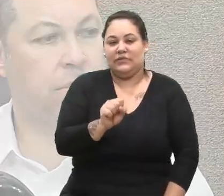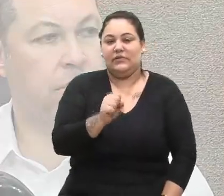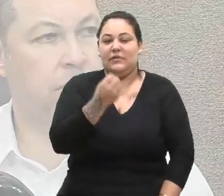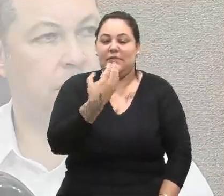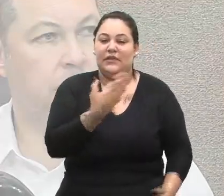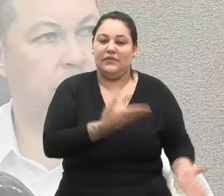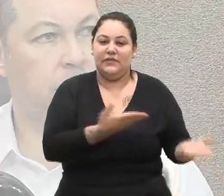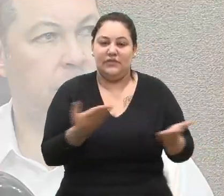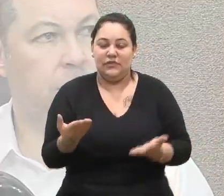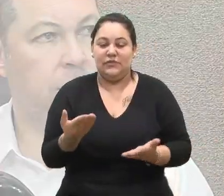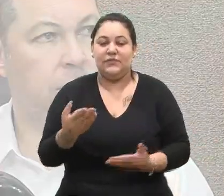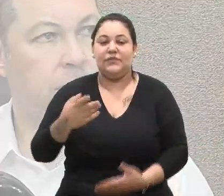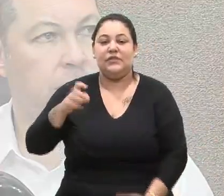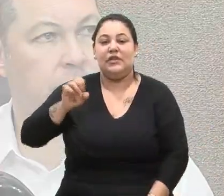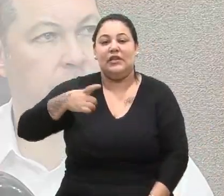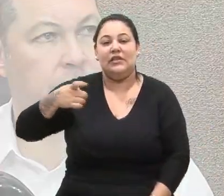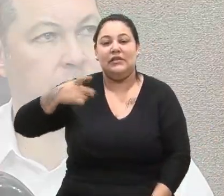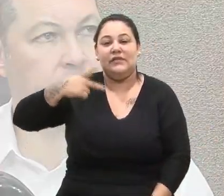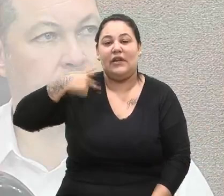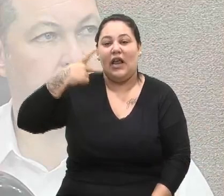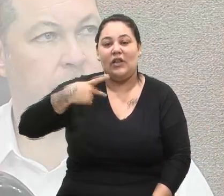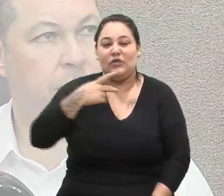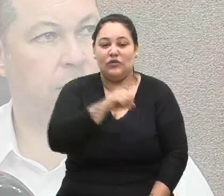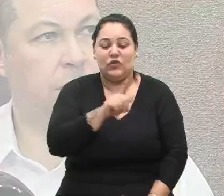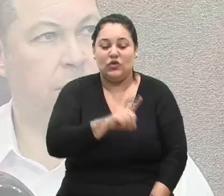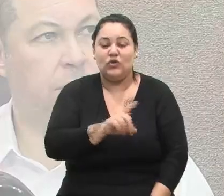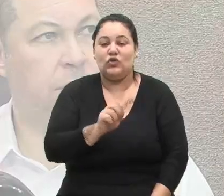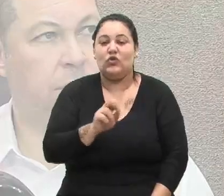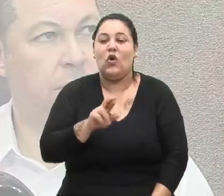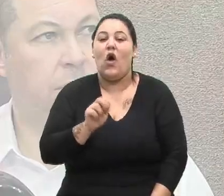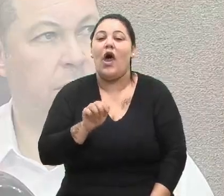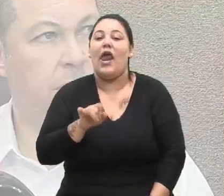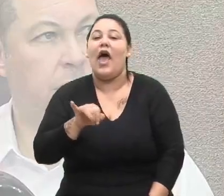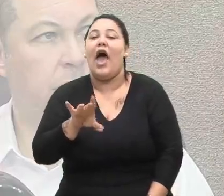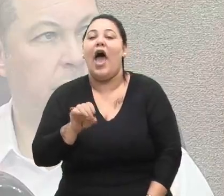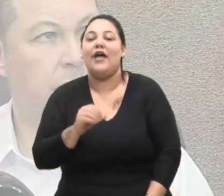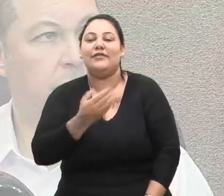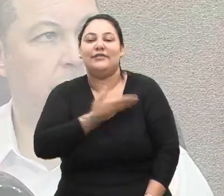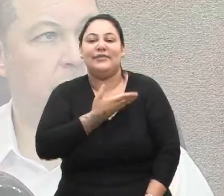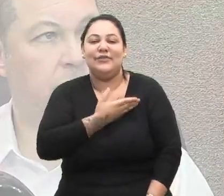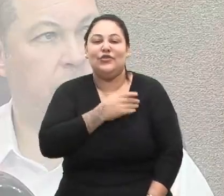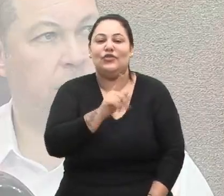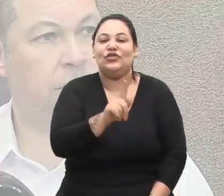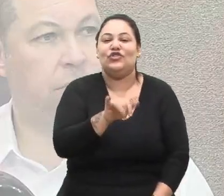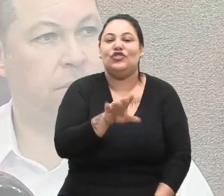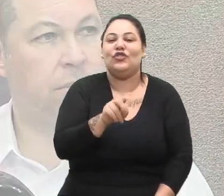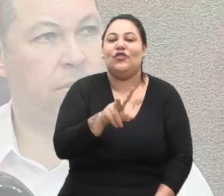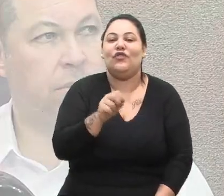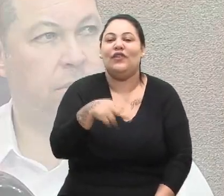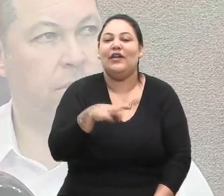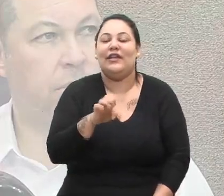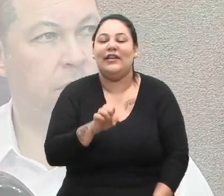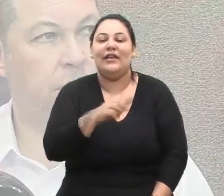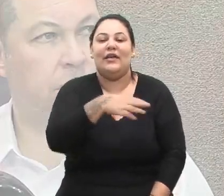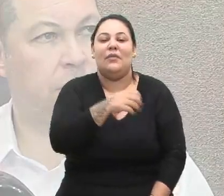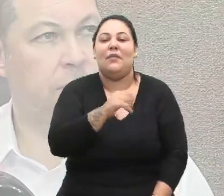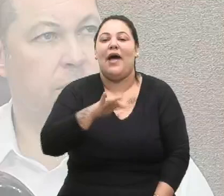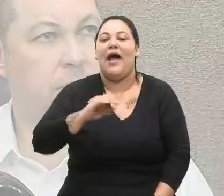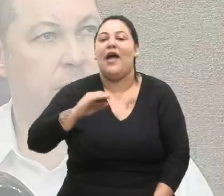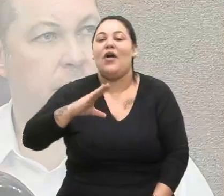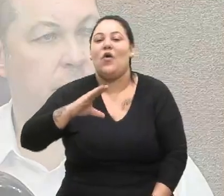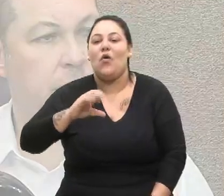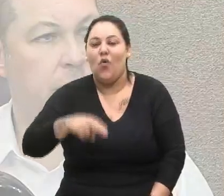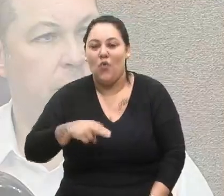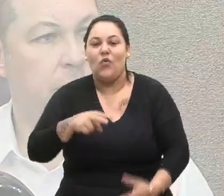os secretários aqui presentes, em especial o meu amigo Giovanni, o Dornelles, o Maicon e os demais.